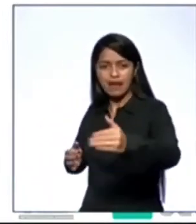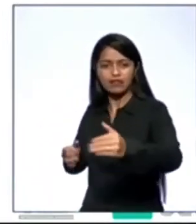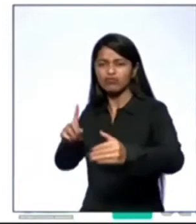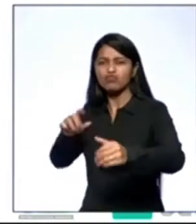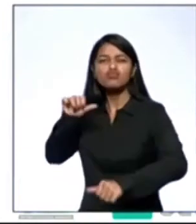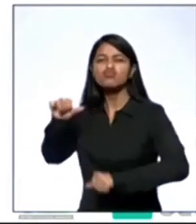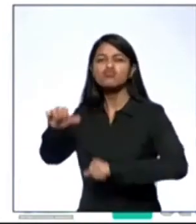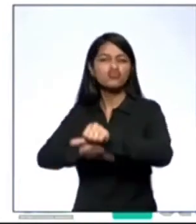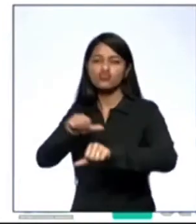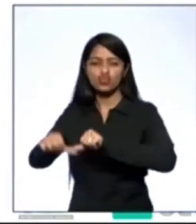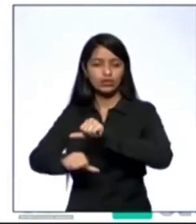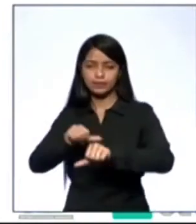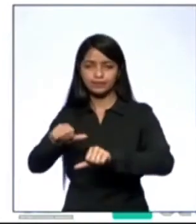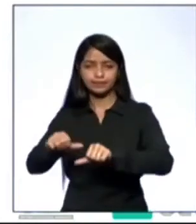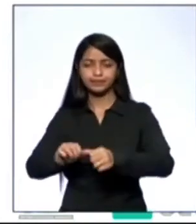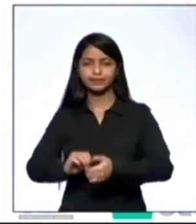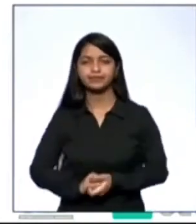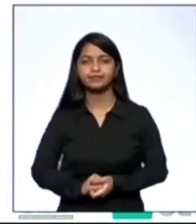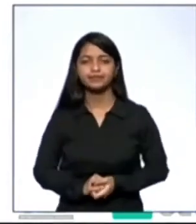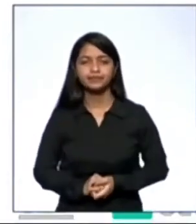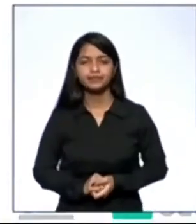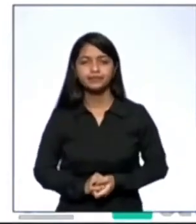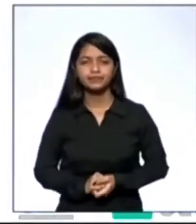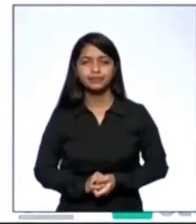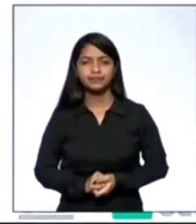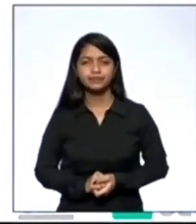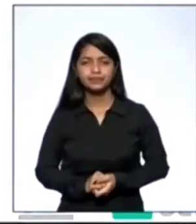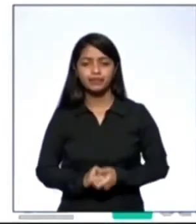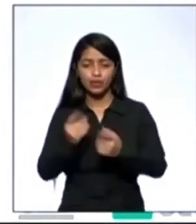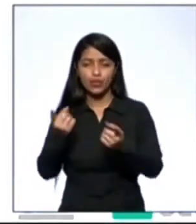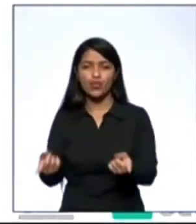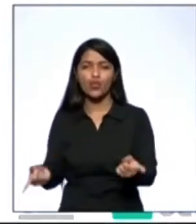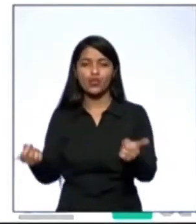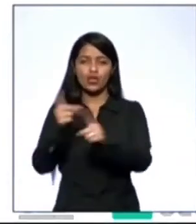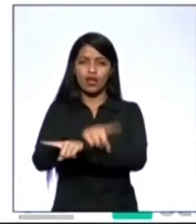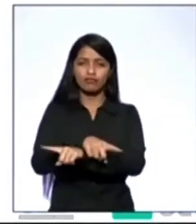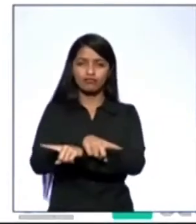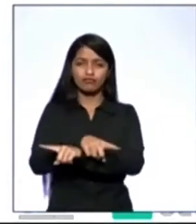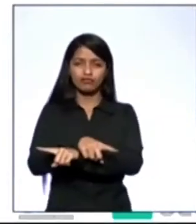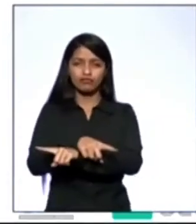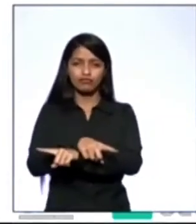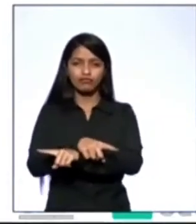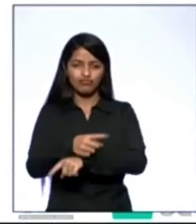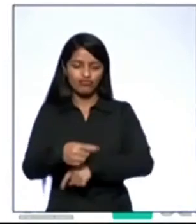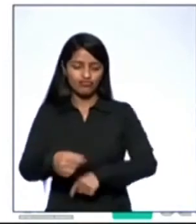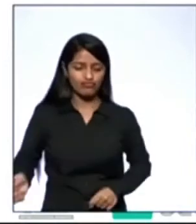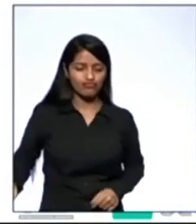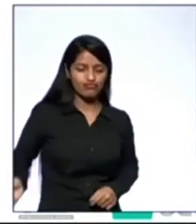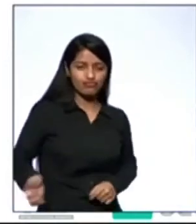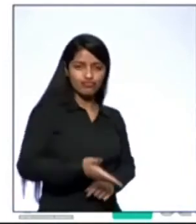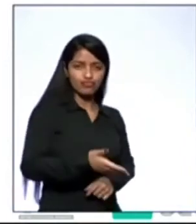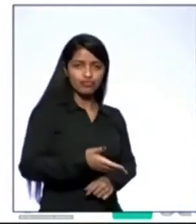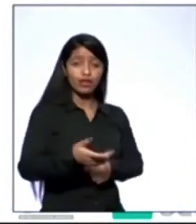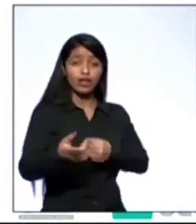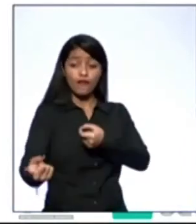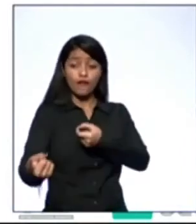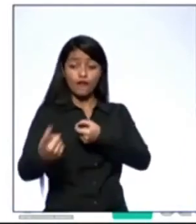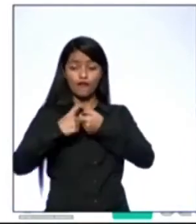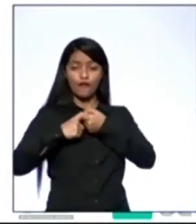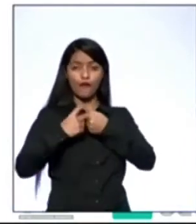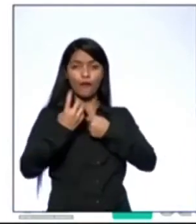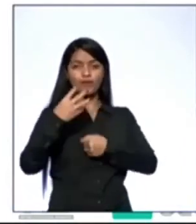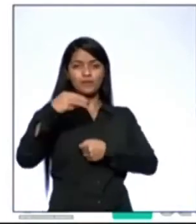o sentido de tráfego, lançando-a no sentido oposto, de forma que ela volta 4 metros a cada